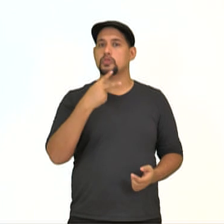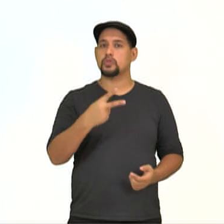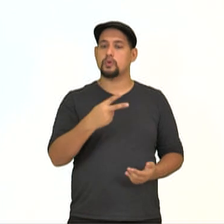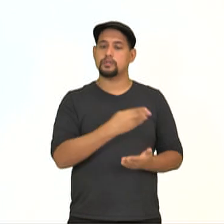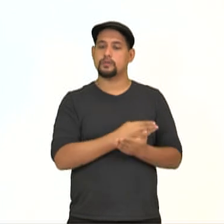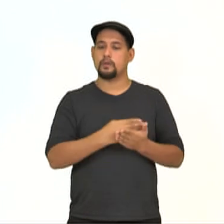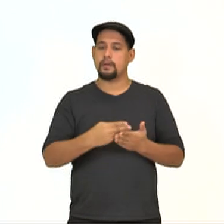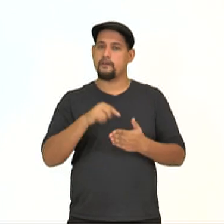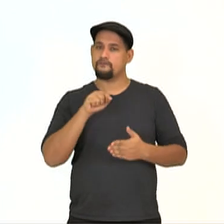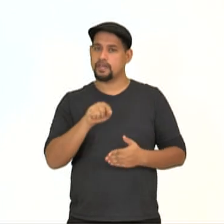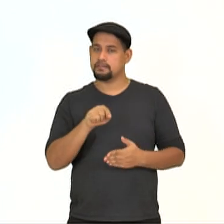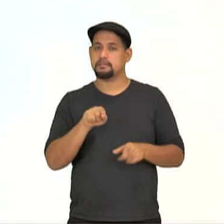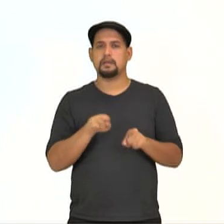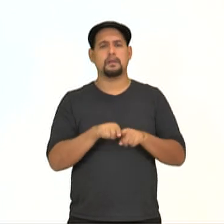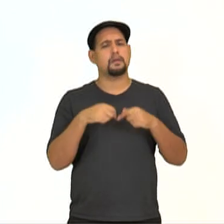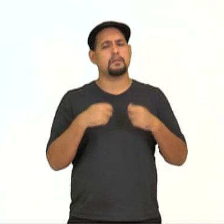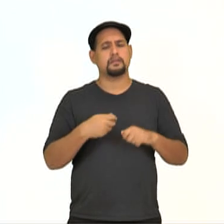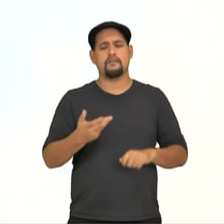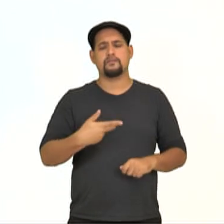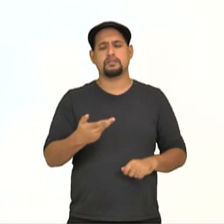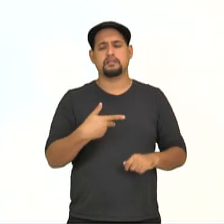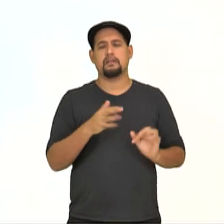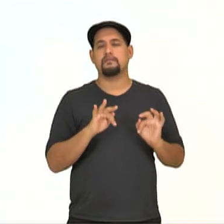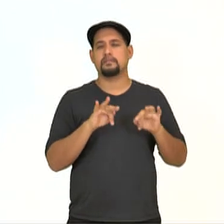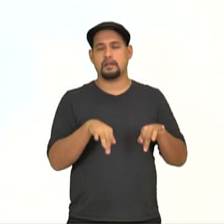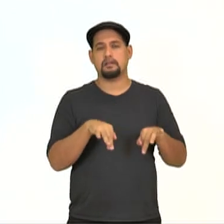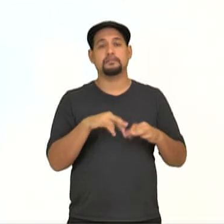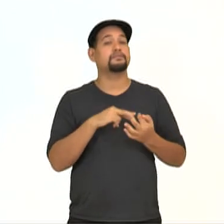multiplicando no outro membro, e tenho que a velocidade final